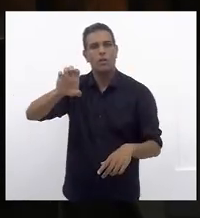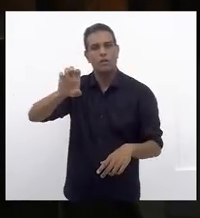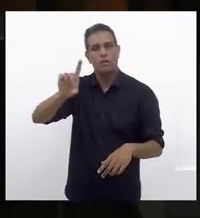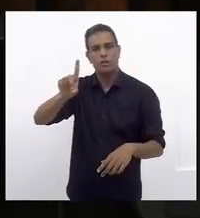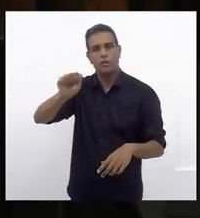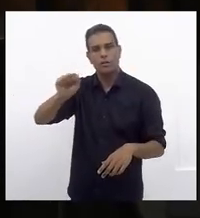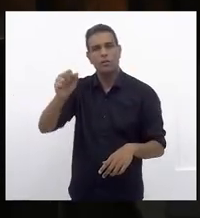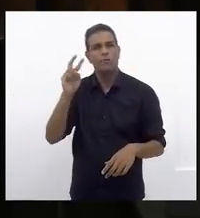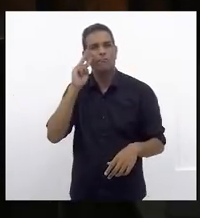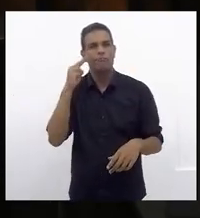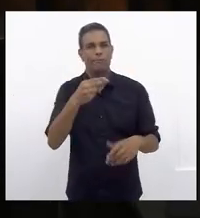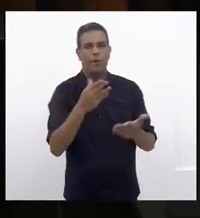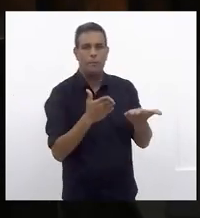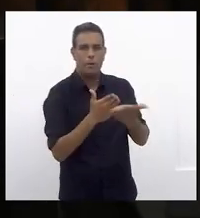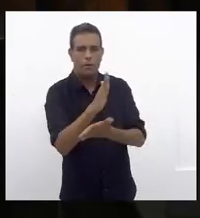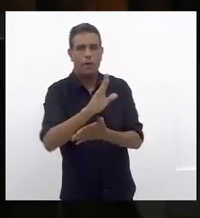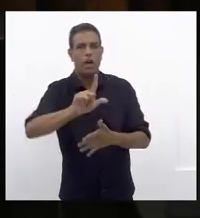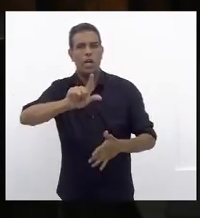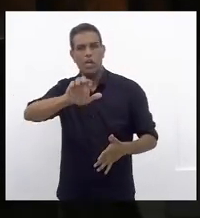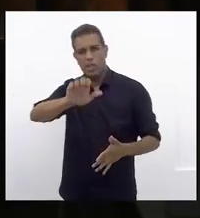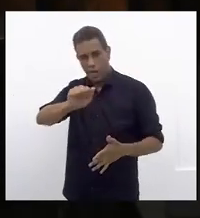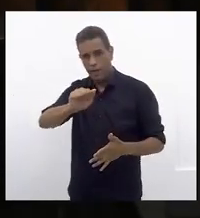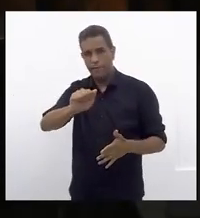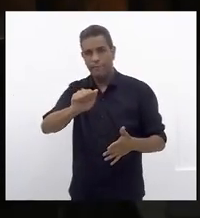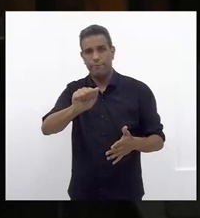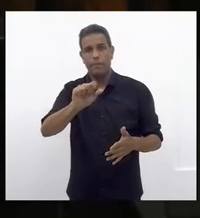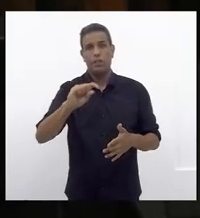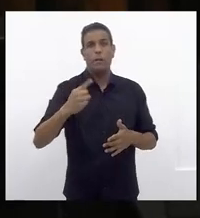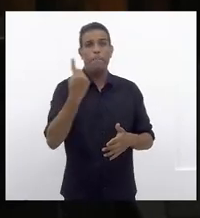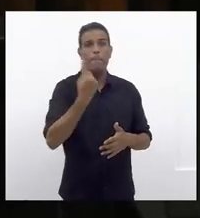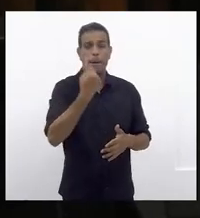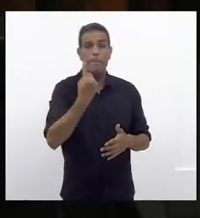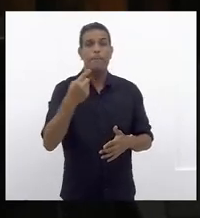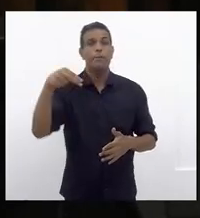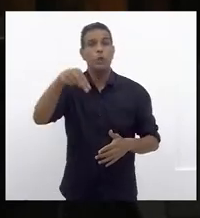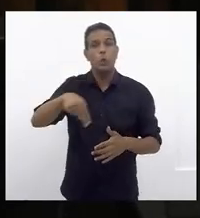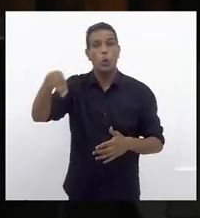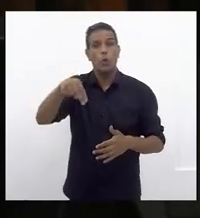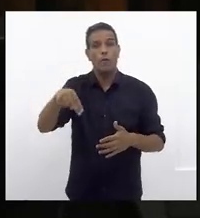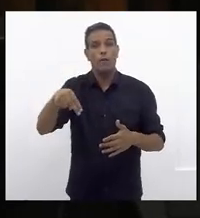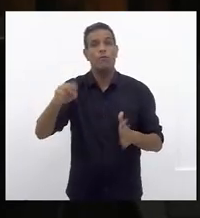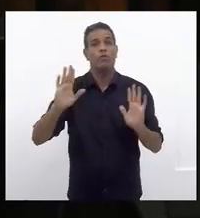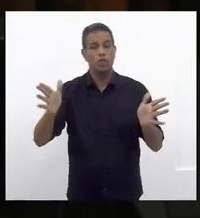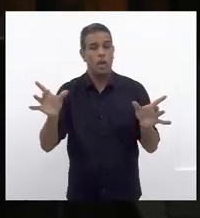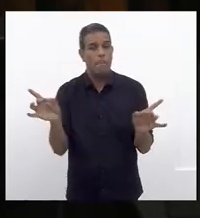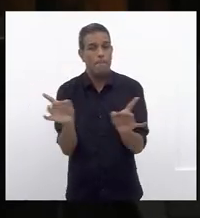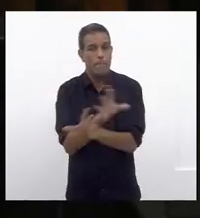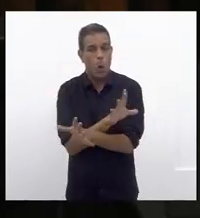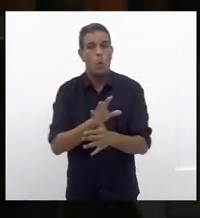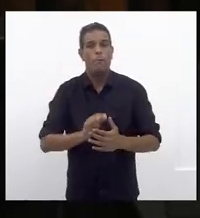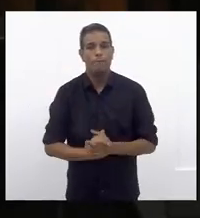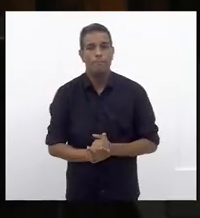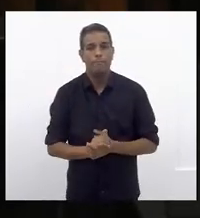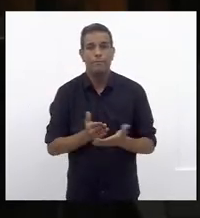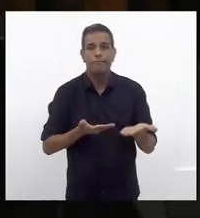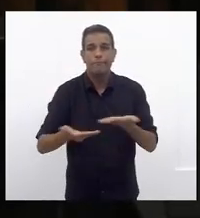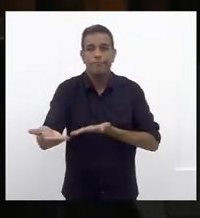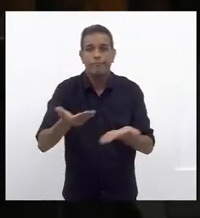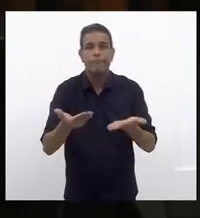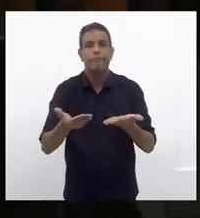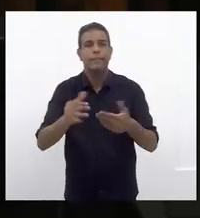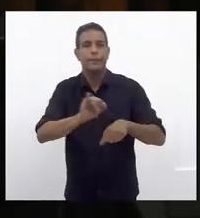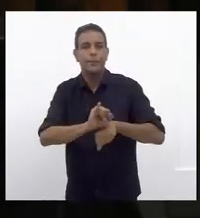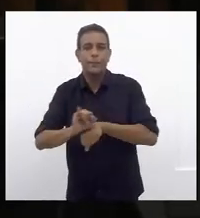a assunção da AGEA no dia 1 de novembro último, dos serviços da